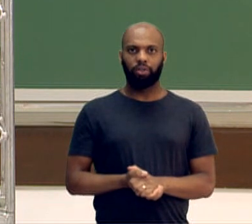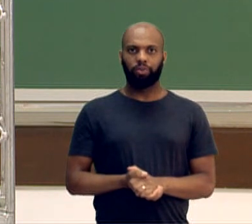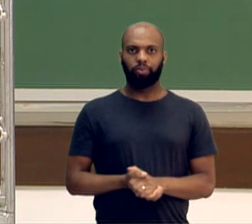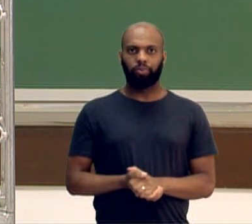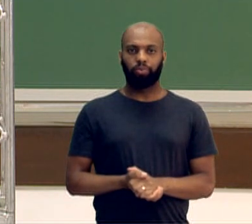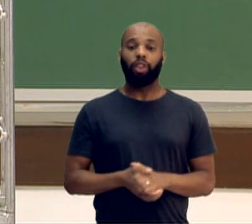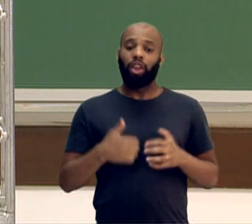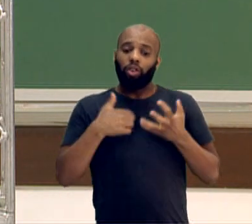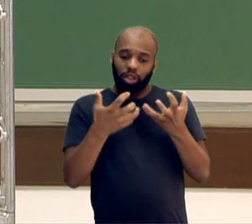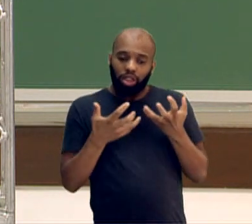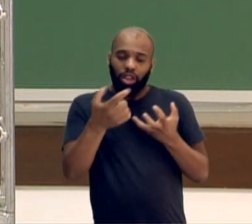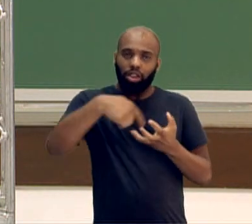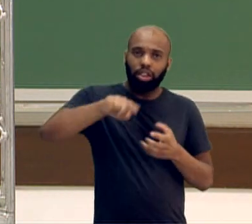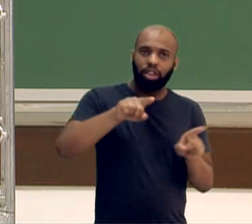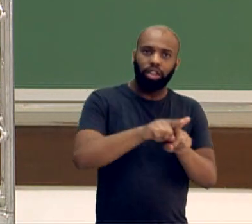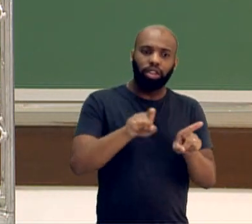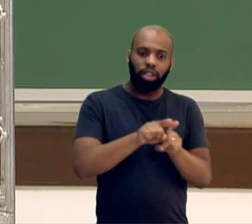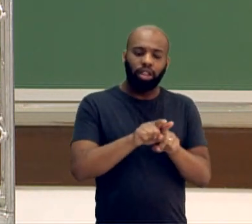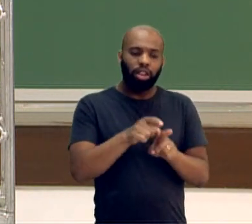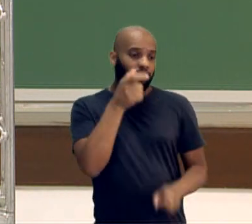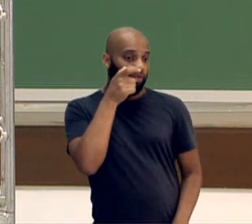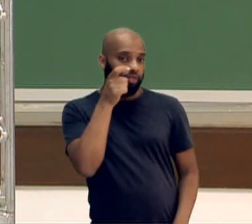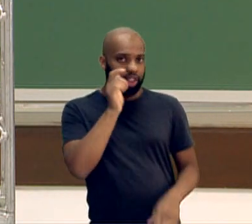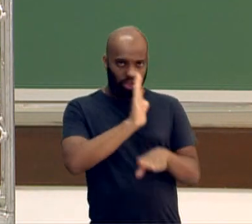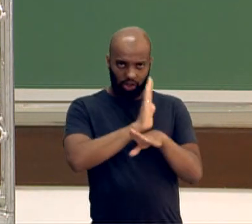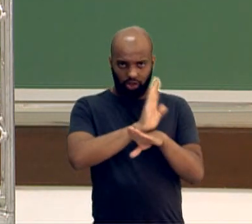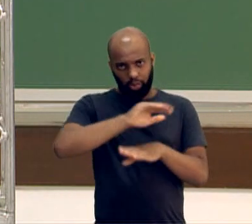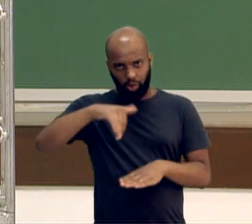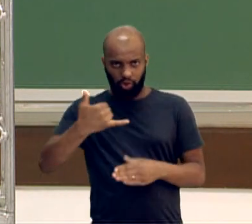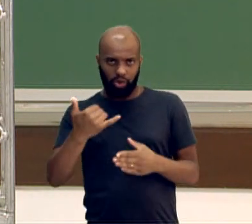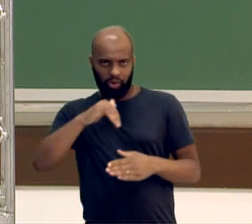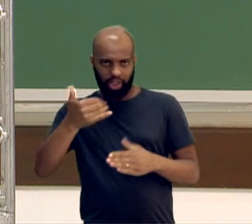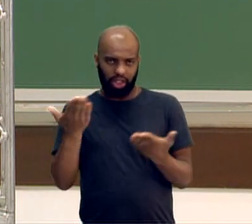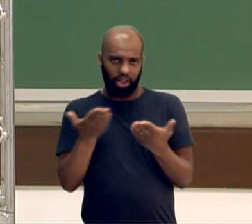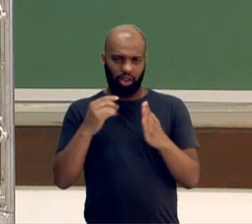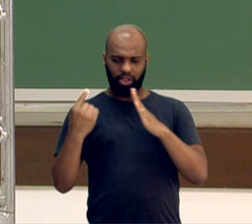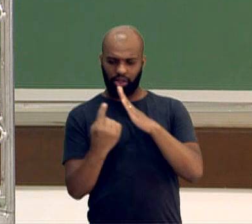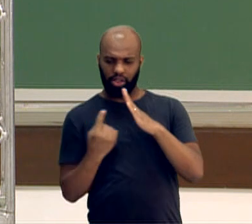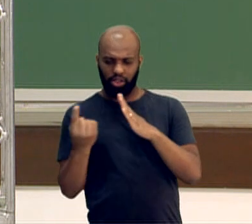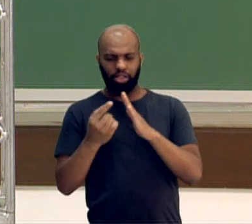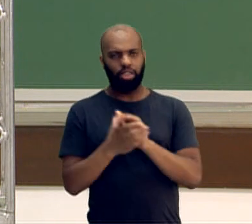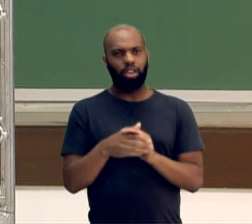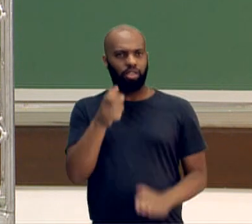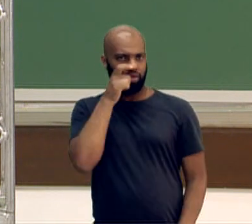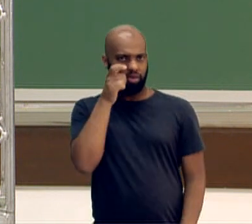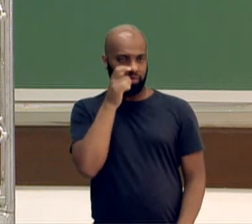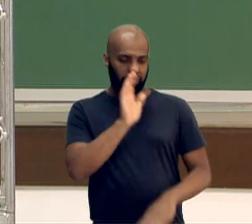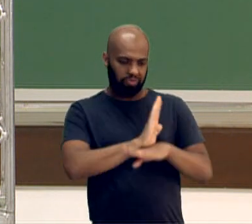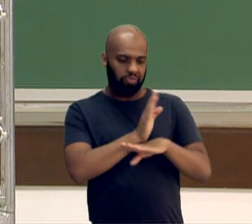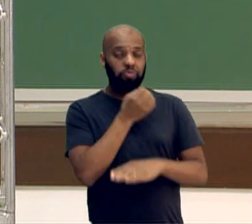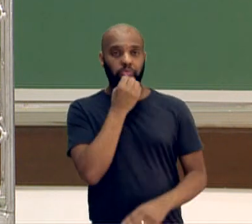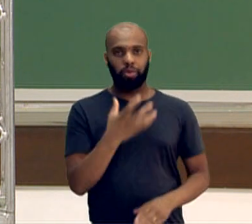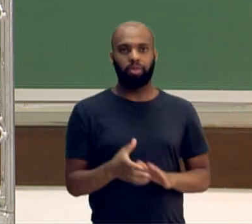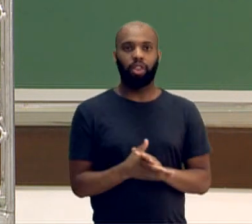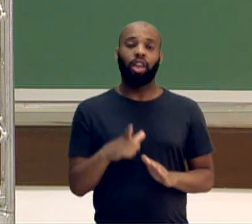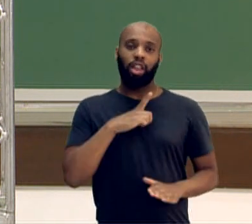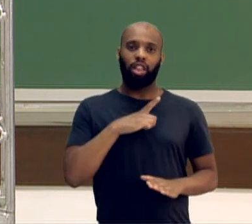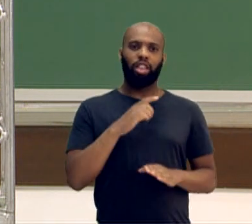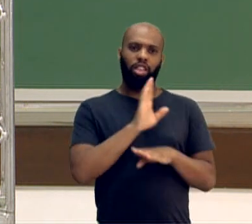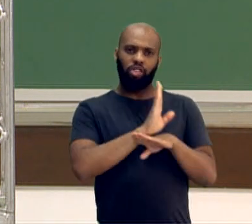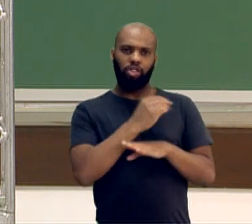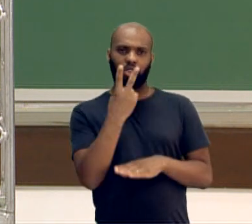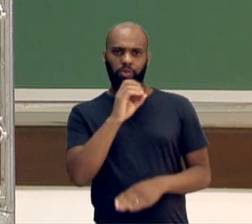E eu gostaria que vocês vissem aí, assistissem um filme, aproveitando a quarentena, né, ver filmes é sempre bom. Tem um filme de